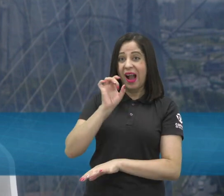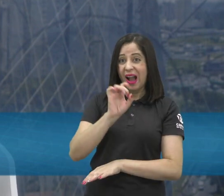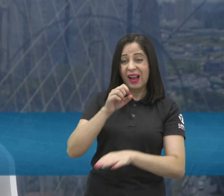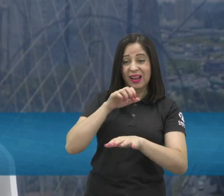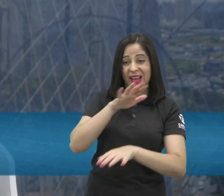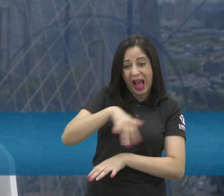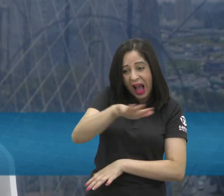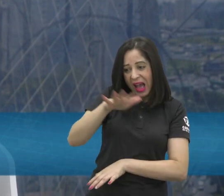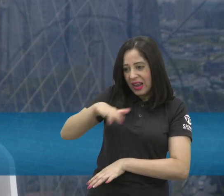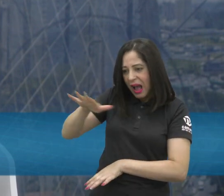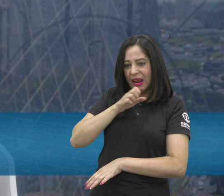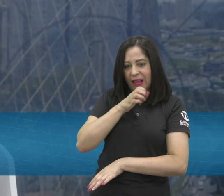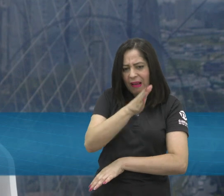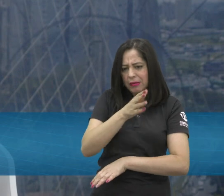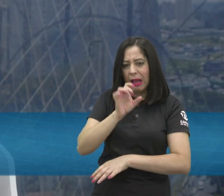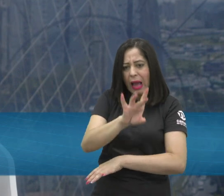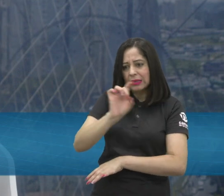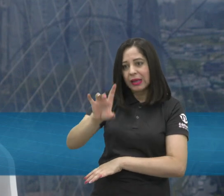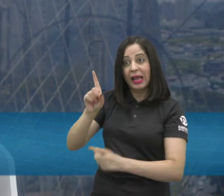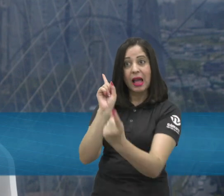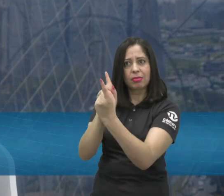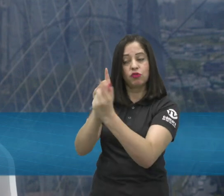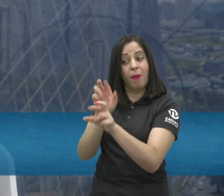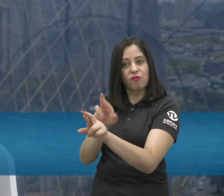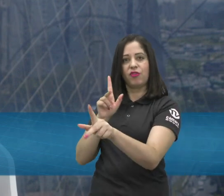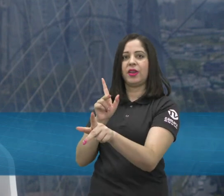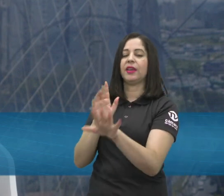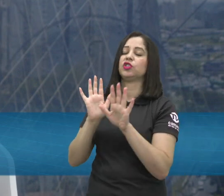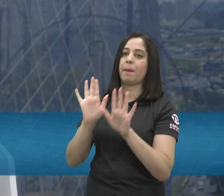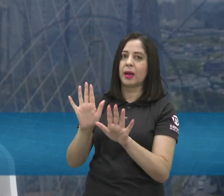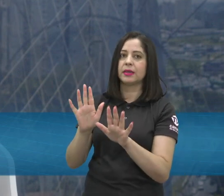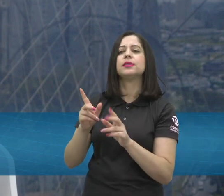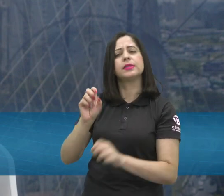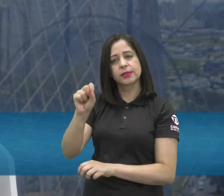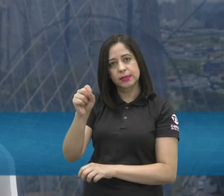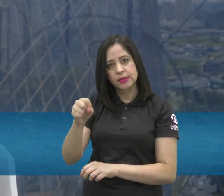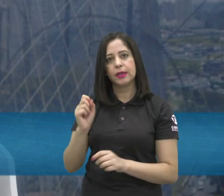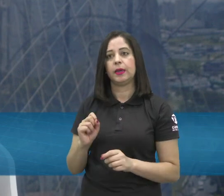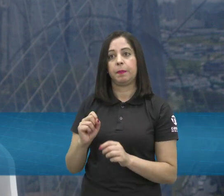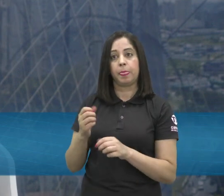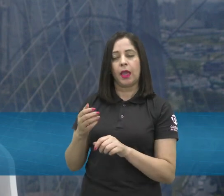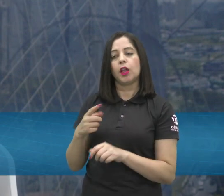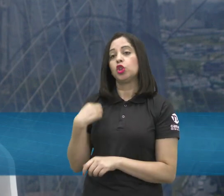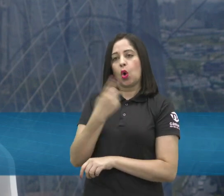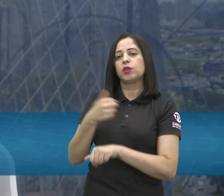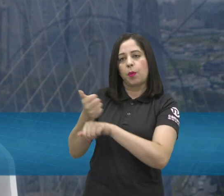uma especificidade, né, de atendimento, mas geralmente a gente faz, sim, uma triagem, a